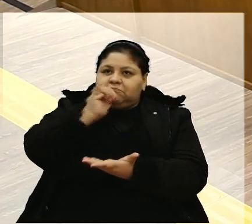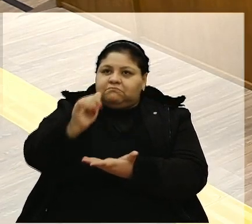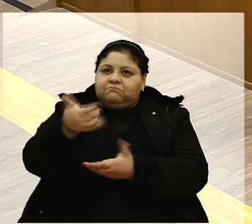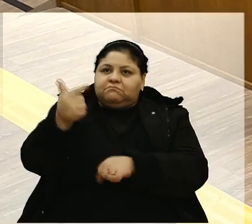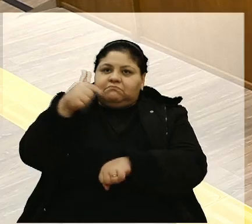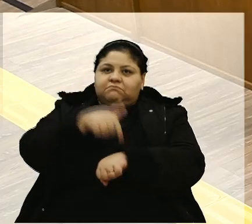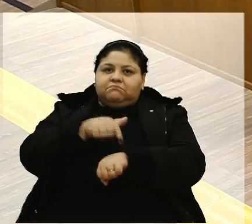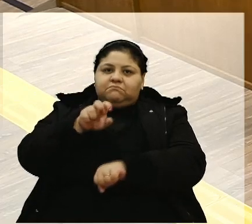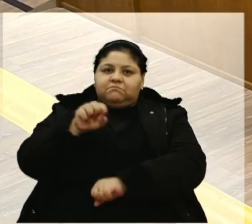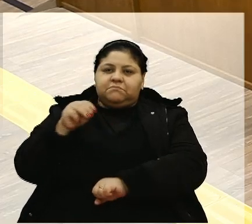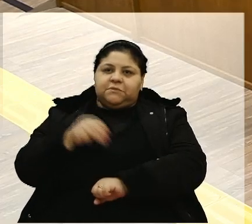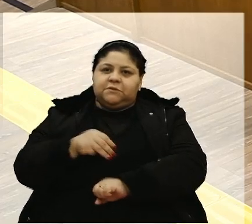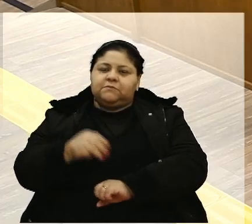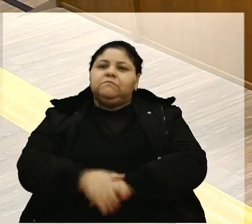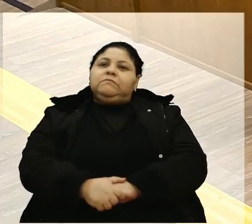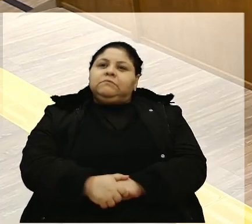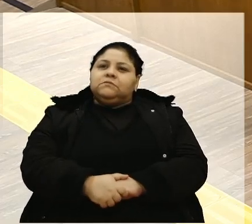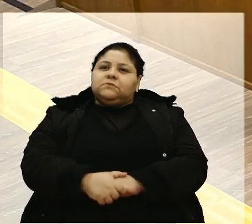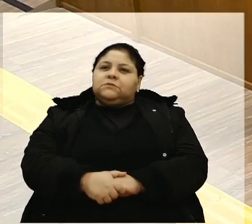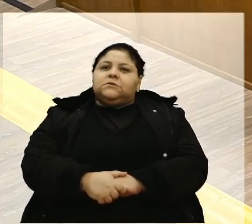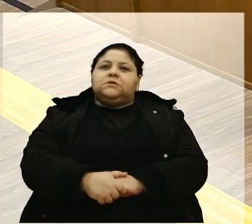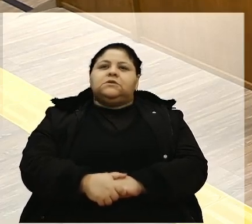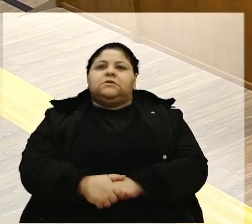de até 5 minutos.